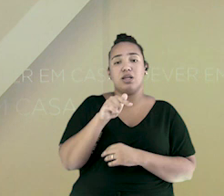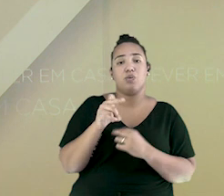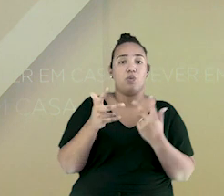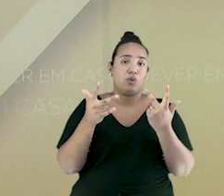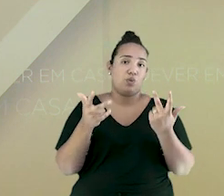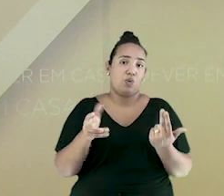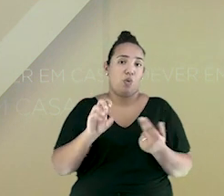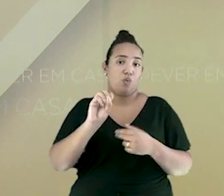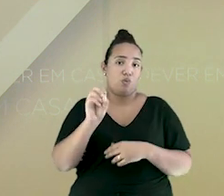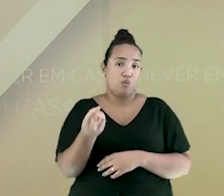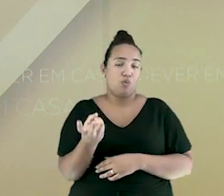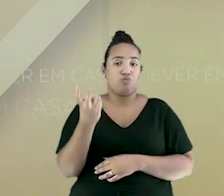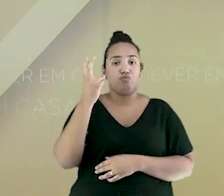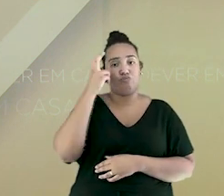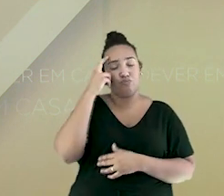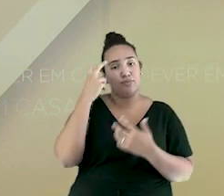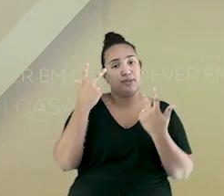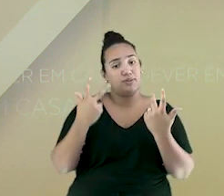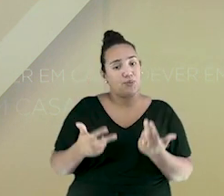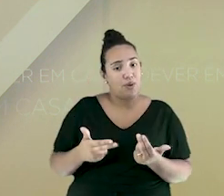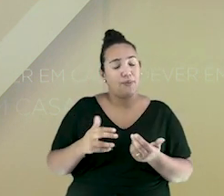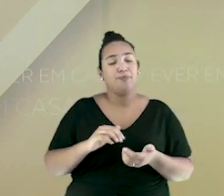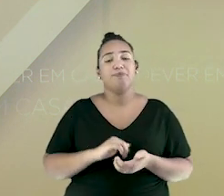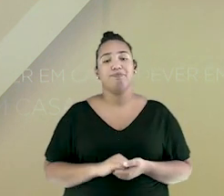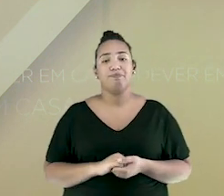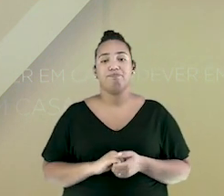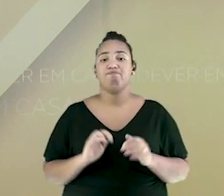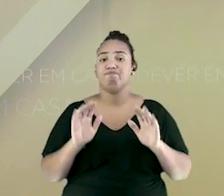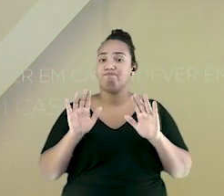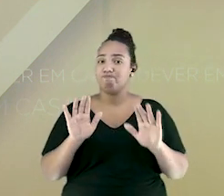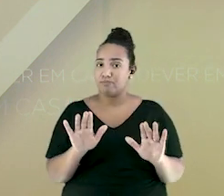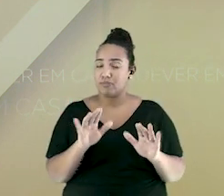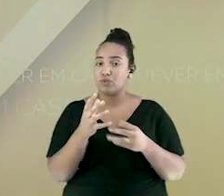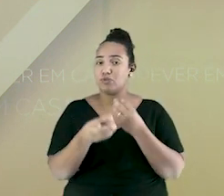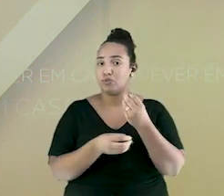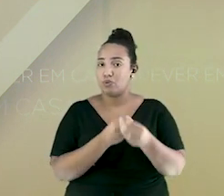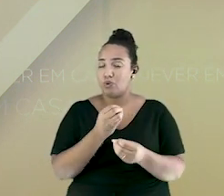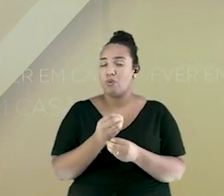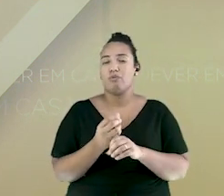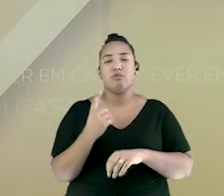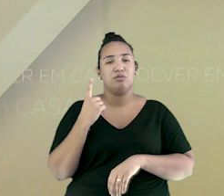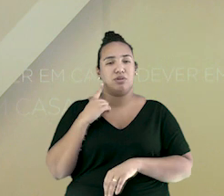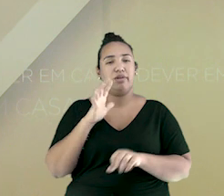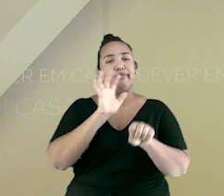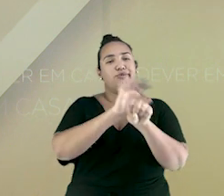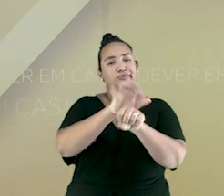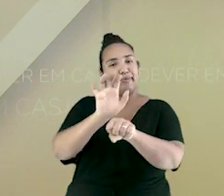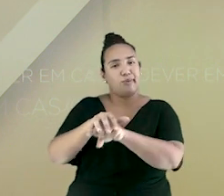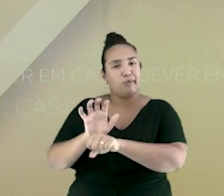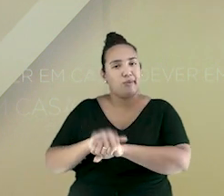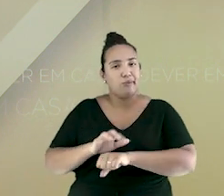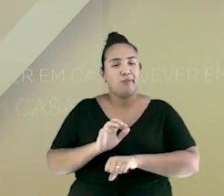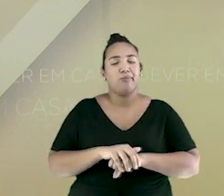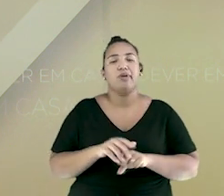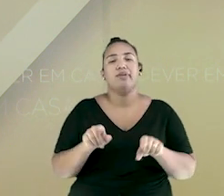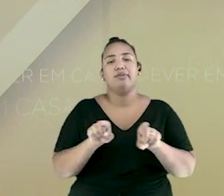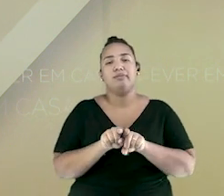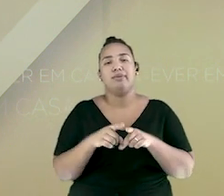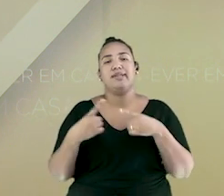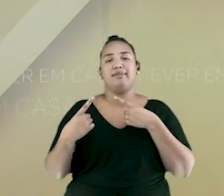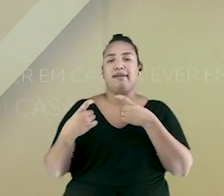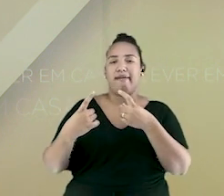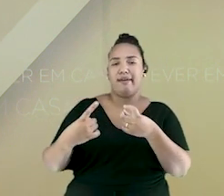se falavam a mesma língua ou tinham a mesma cultura. Porém, com a colonização e outros